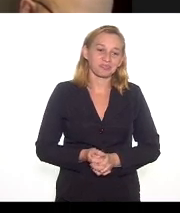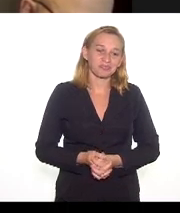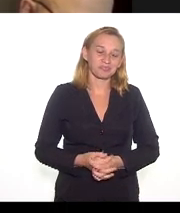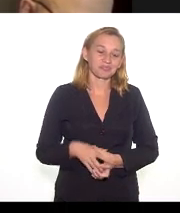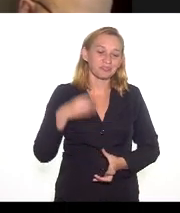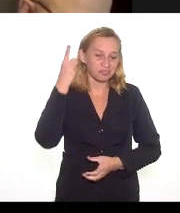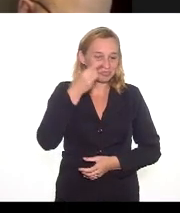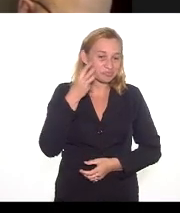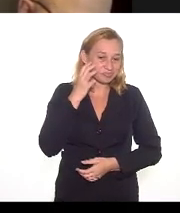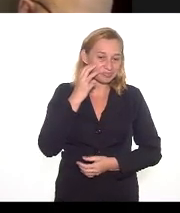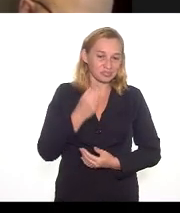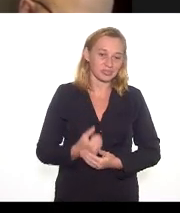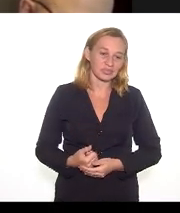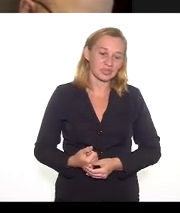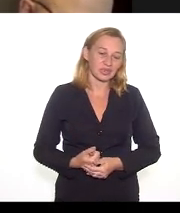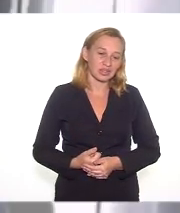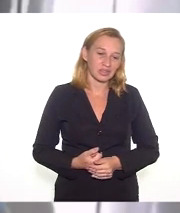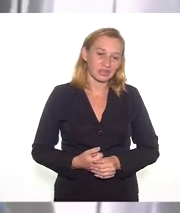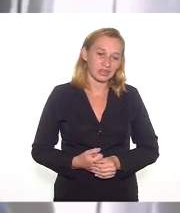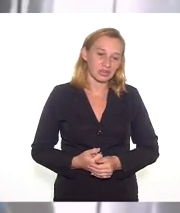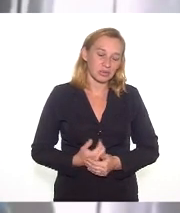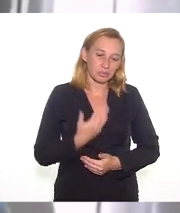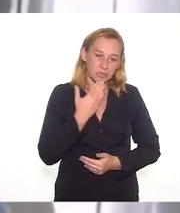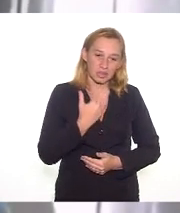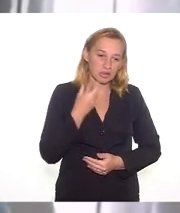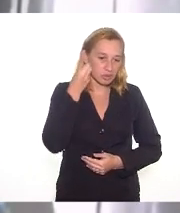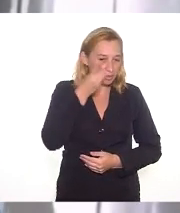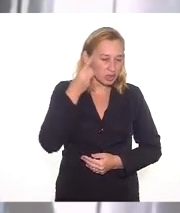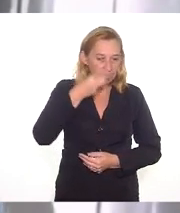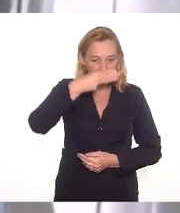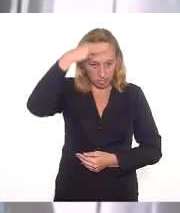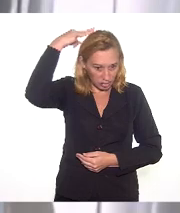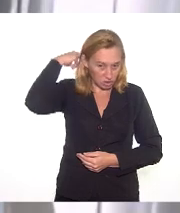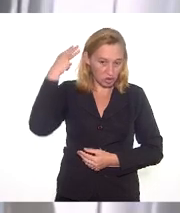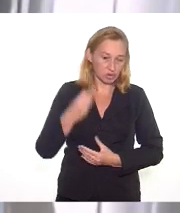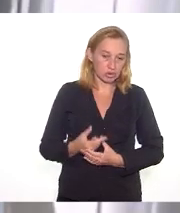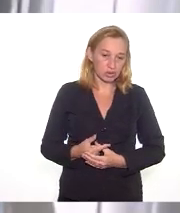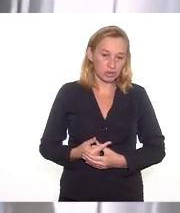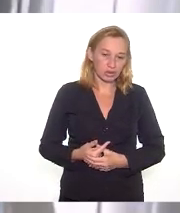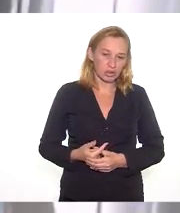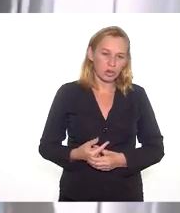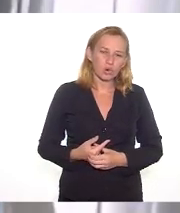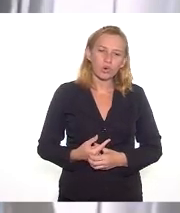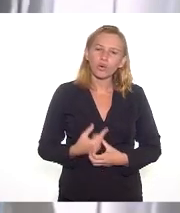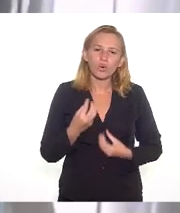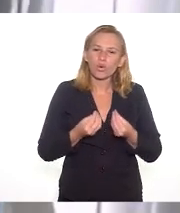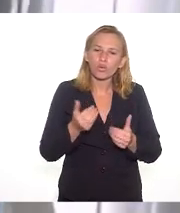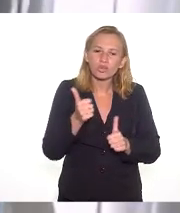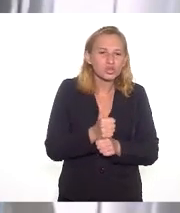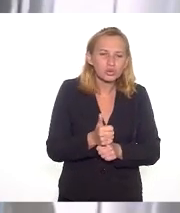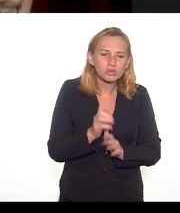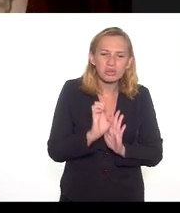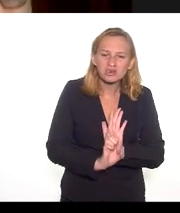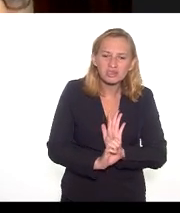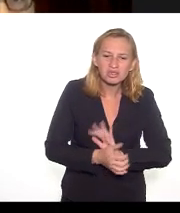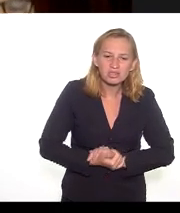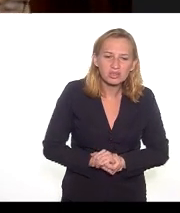Deputado Valdeir Carneiro. Senhor presidente, eu só queria pedir para o deputado Márcio Pacheco nos dizer como ficou a subemenda.